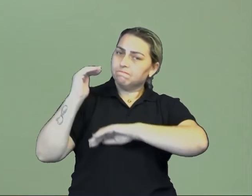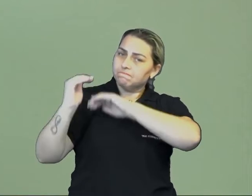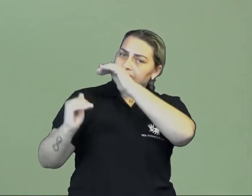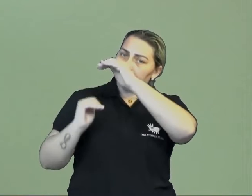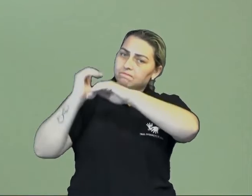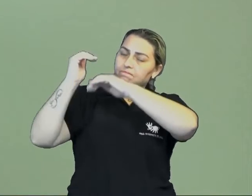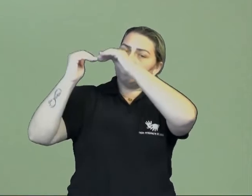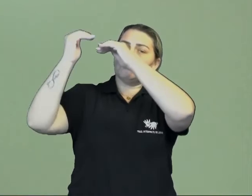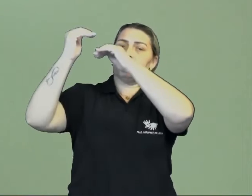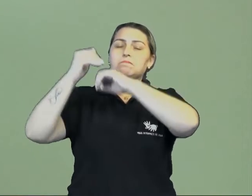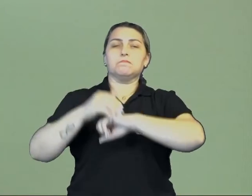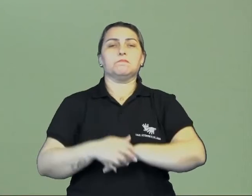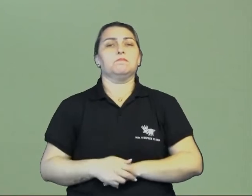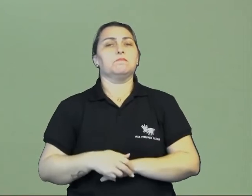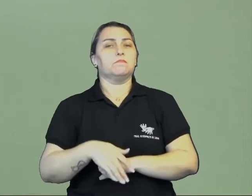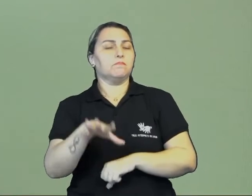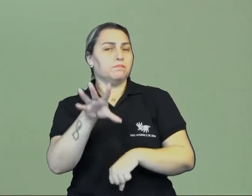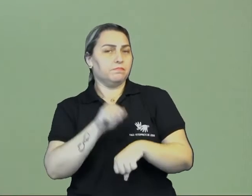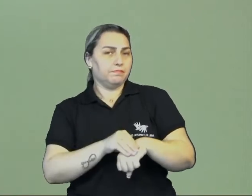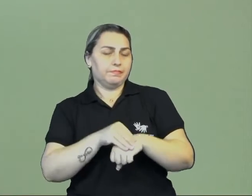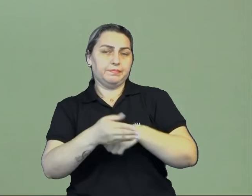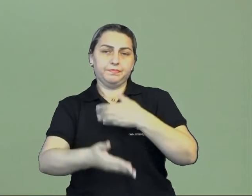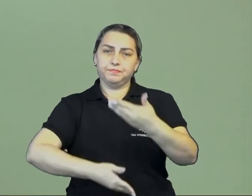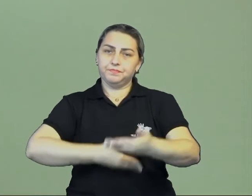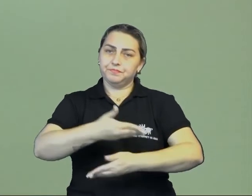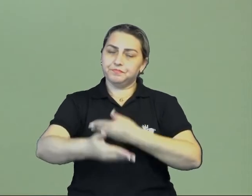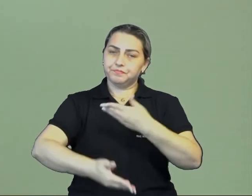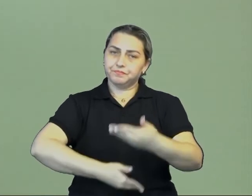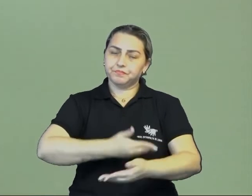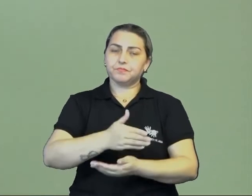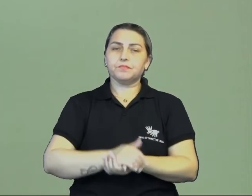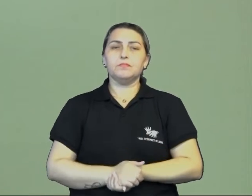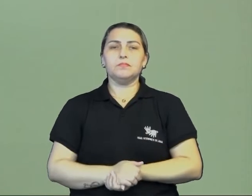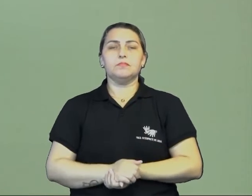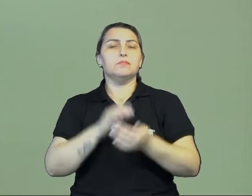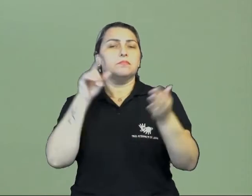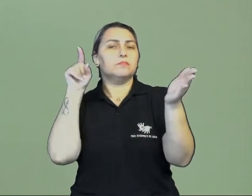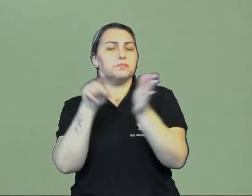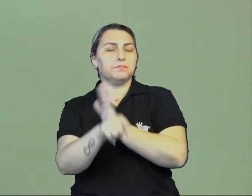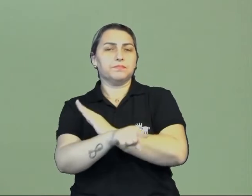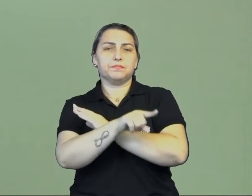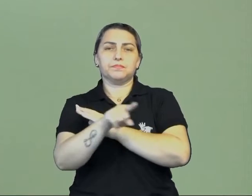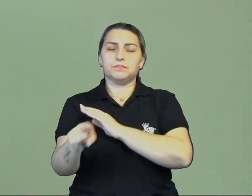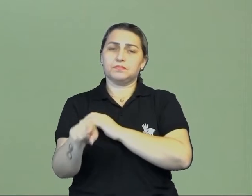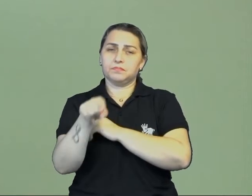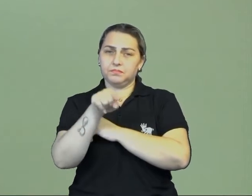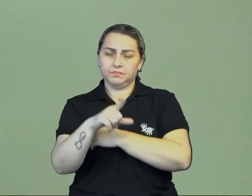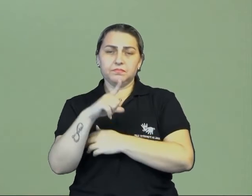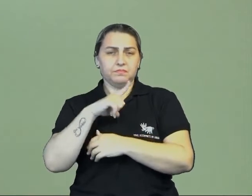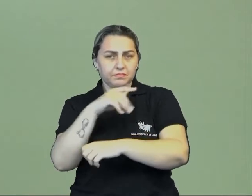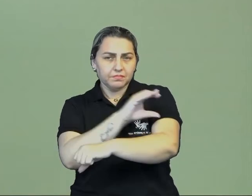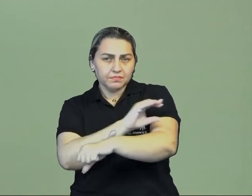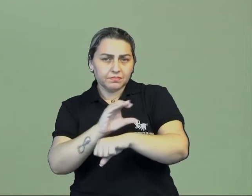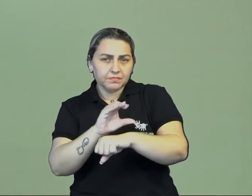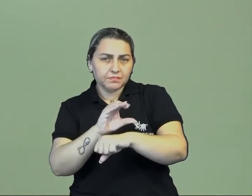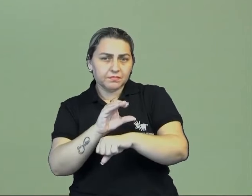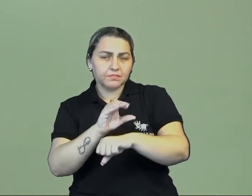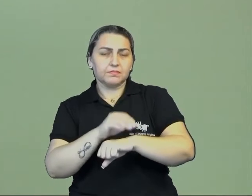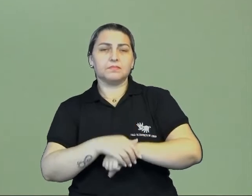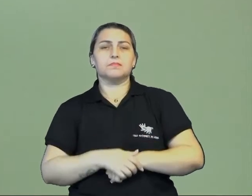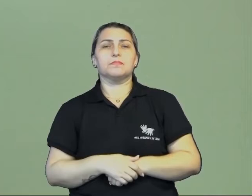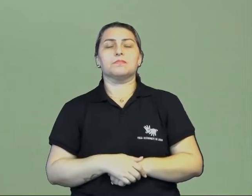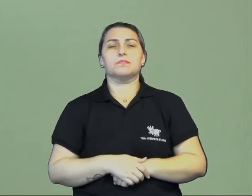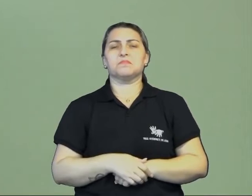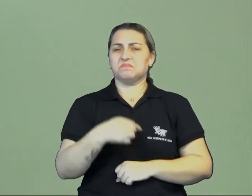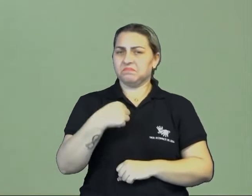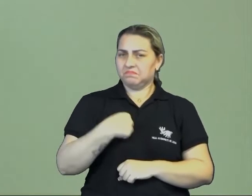gente absorve através dessas relações, dessas trocas. E aí eu perguntaria para você, você tem cultura? Professor,